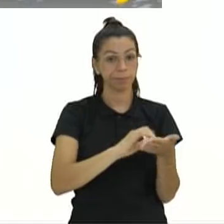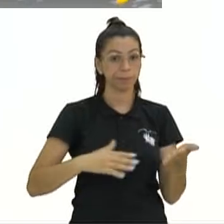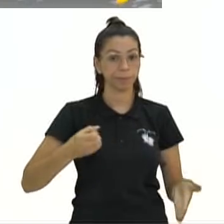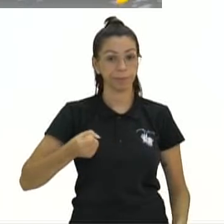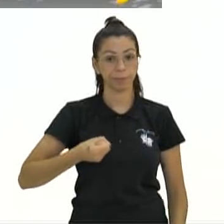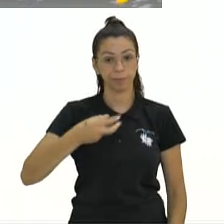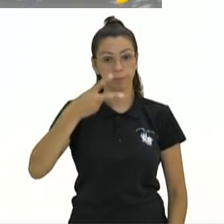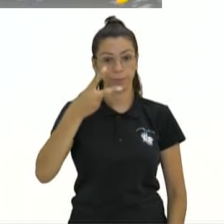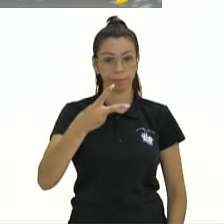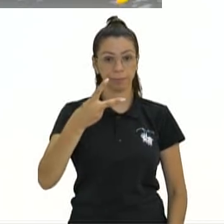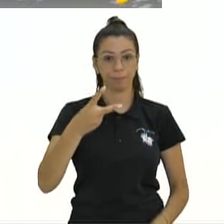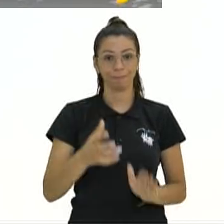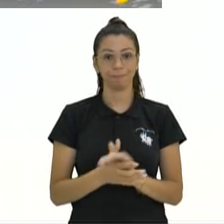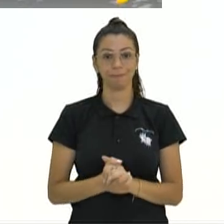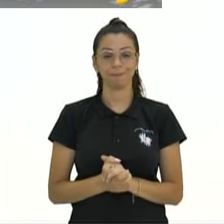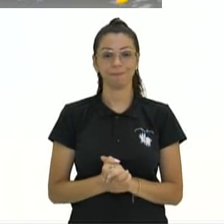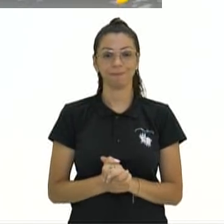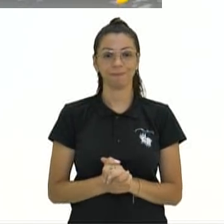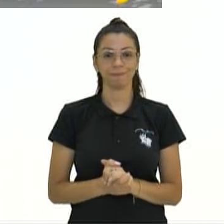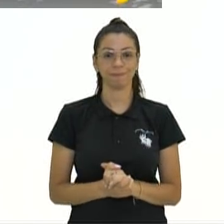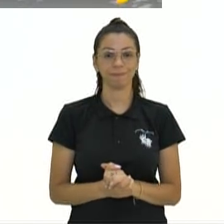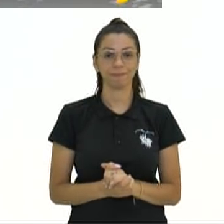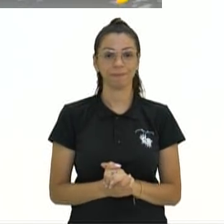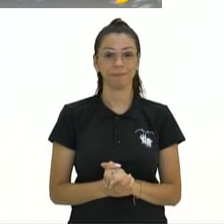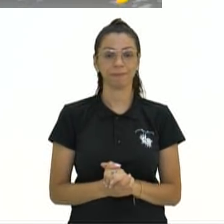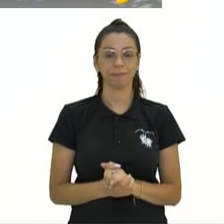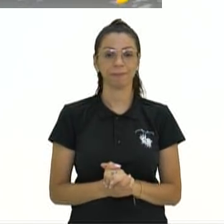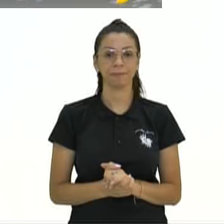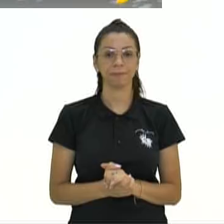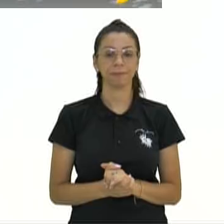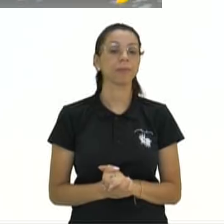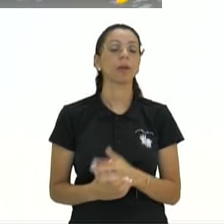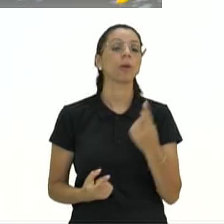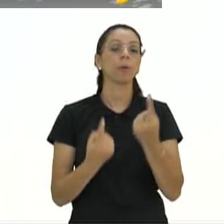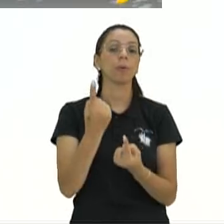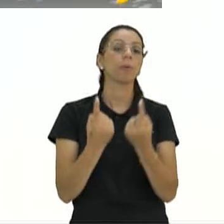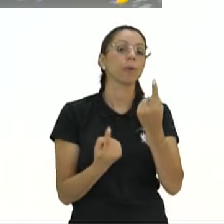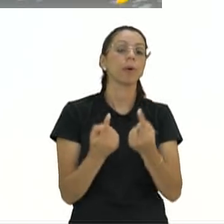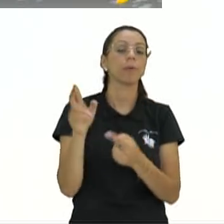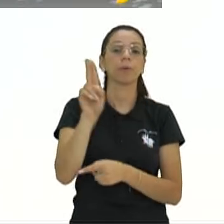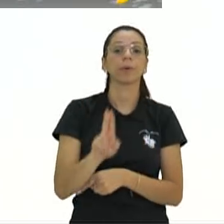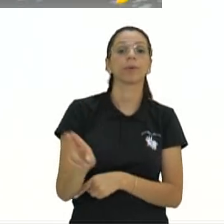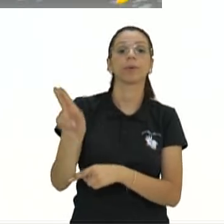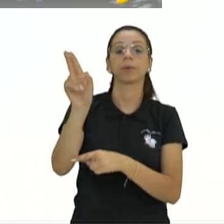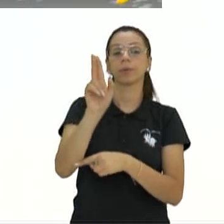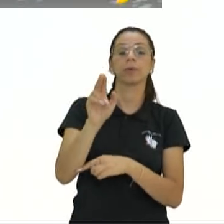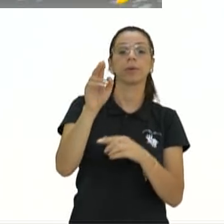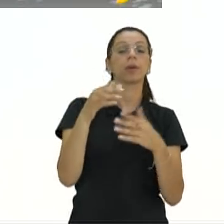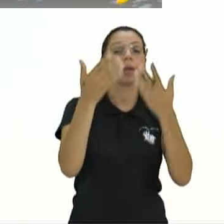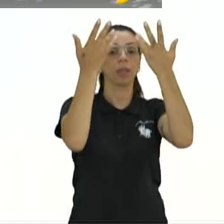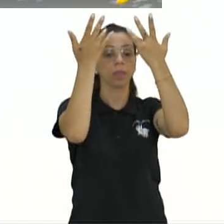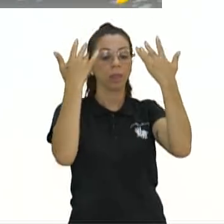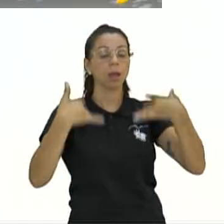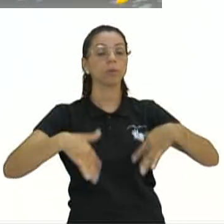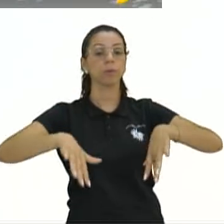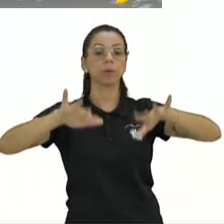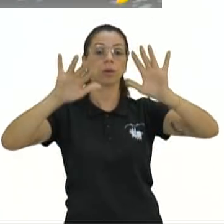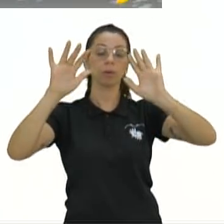exercício. Entre as práticas de aventura, qual delas utiliza os elementos naturais